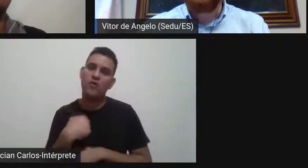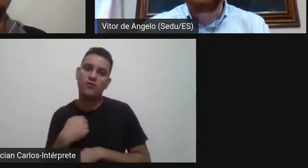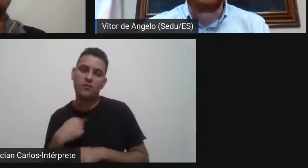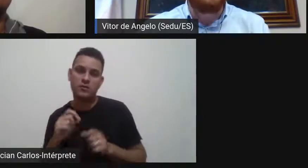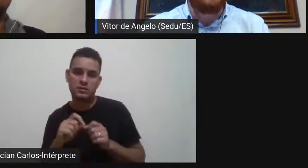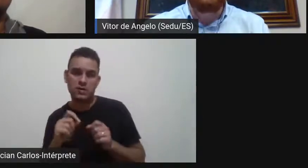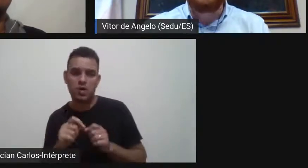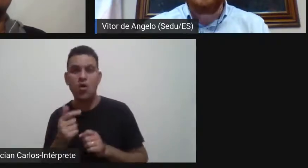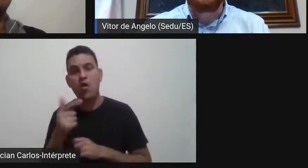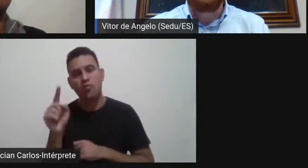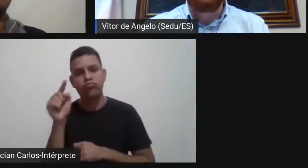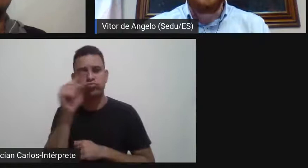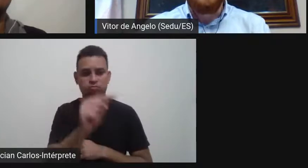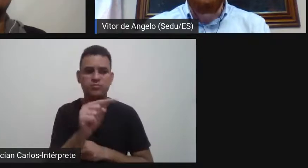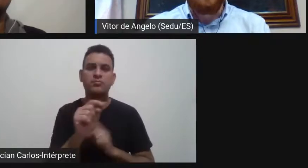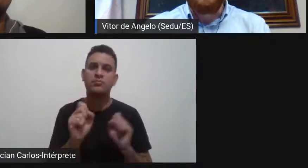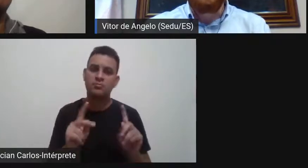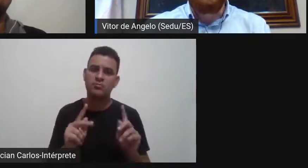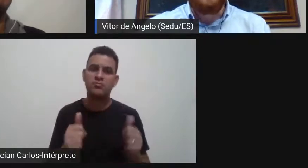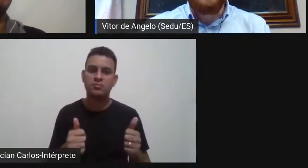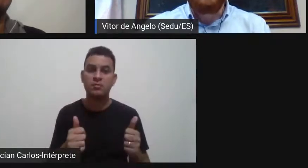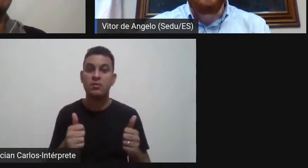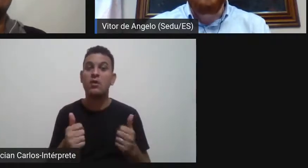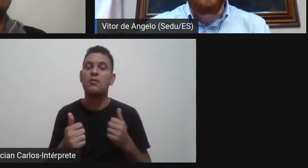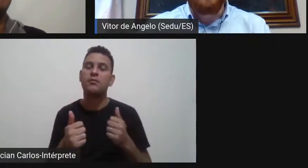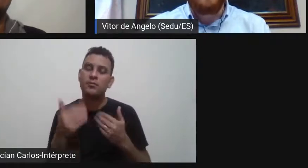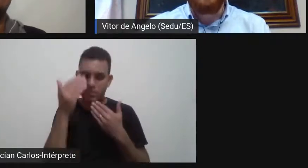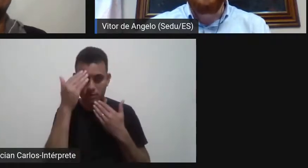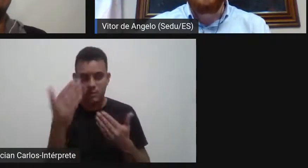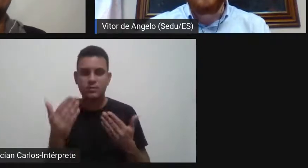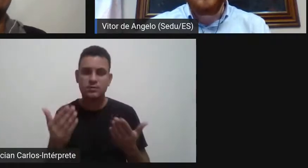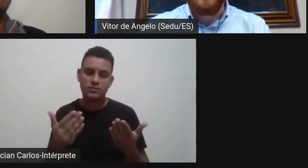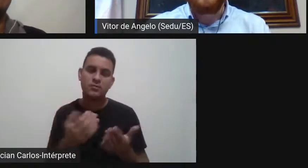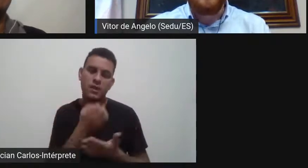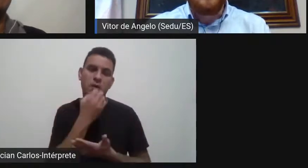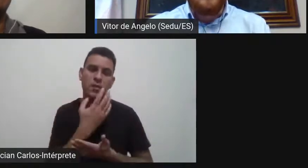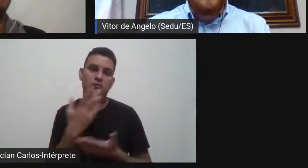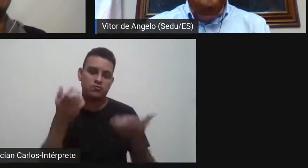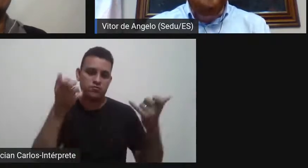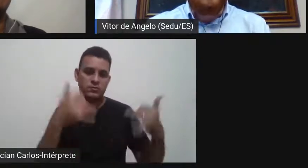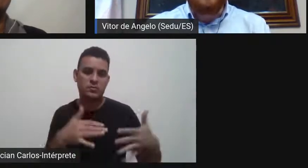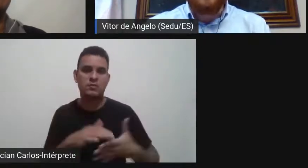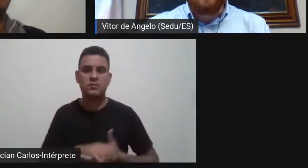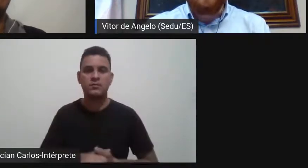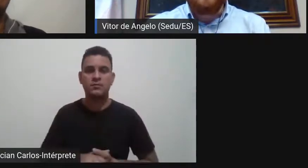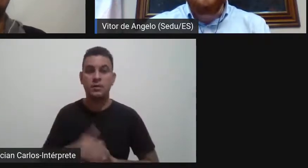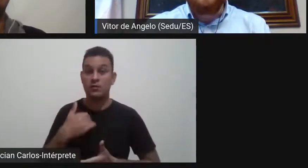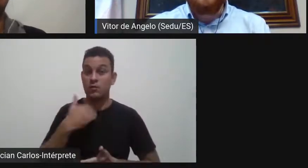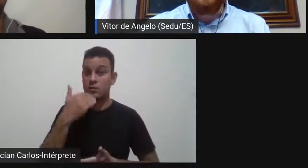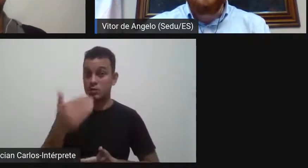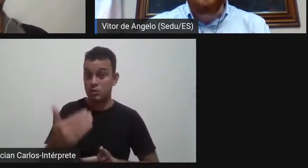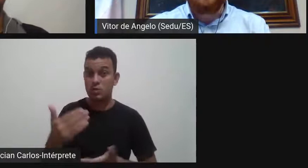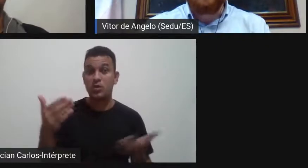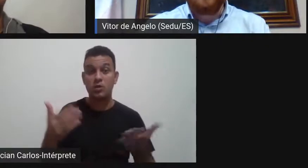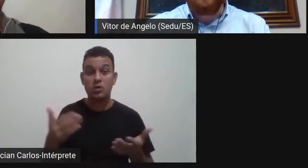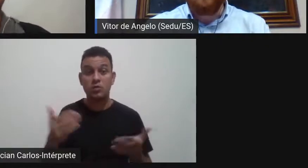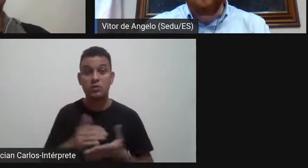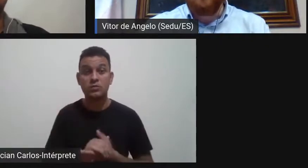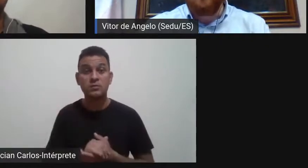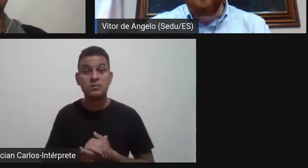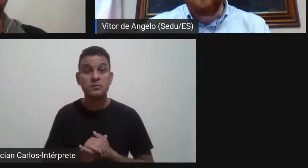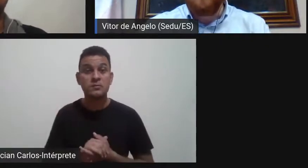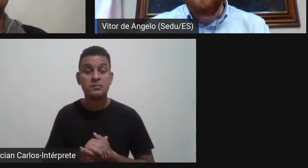dirigir para um de vocês, tá? Mas, por hora, muito obrigado, foi muito bom aí o seu relato. Eu vou pedir, então, para que